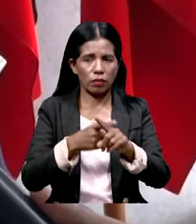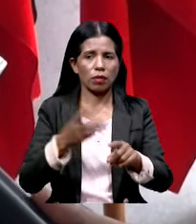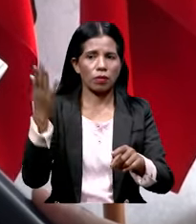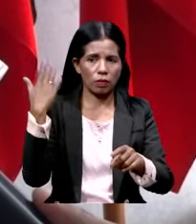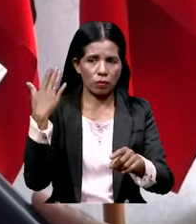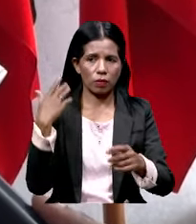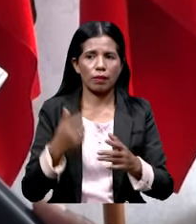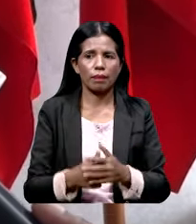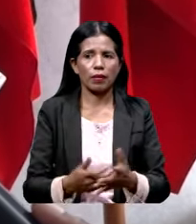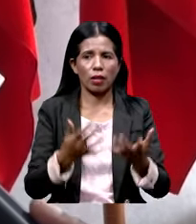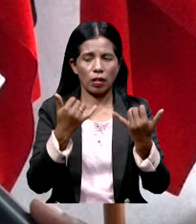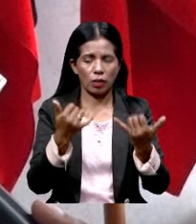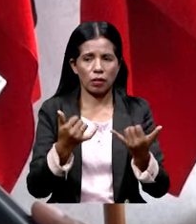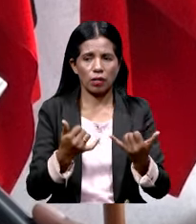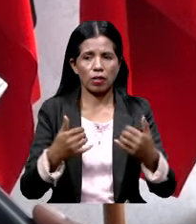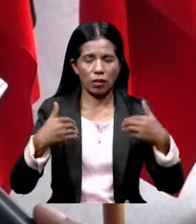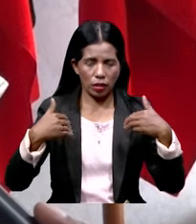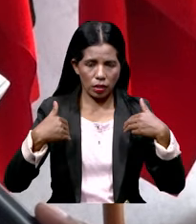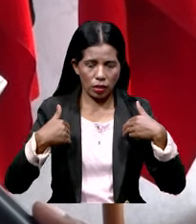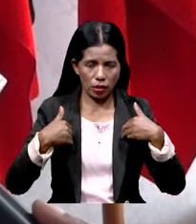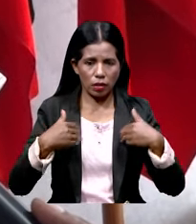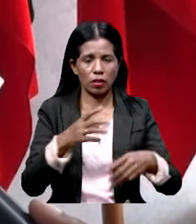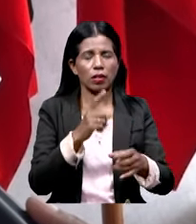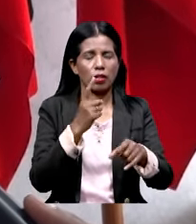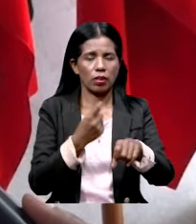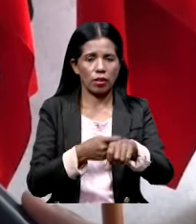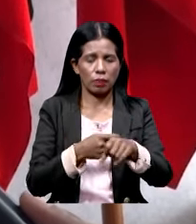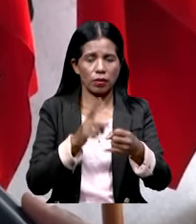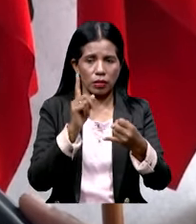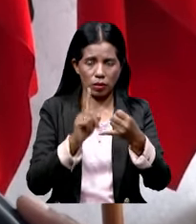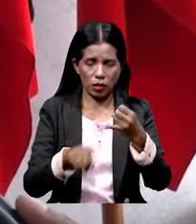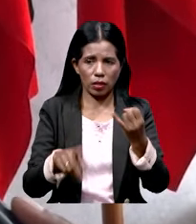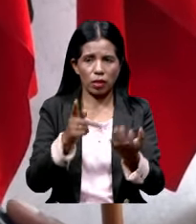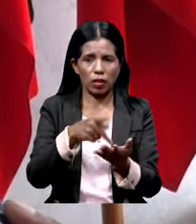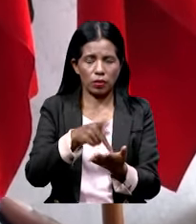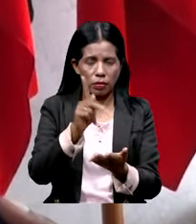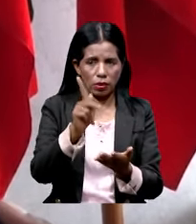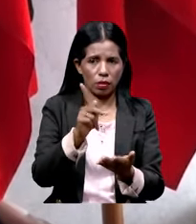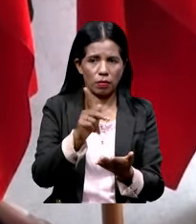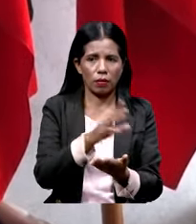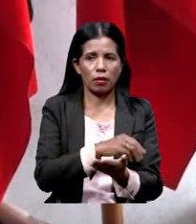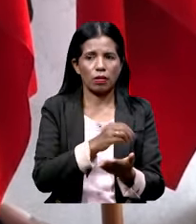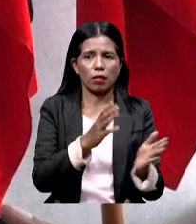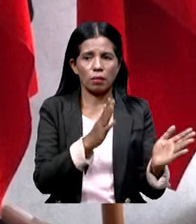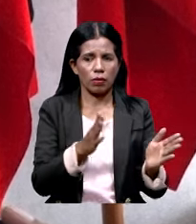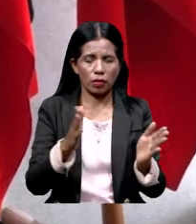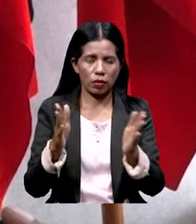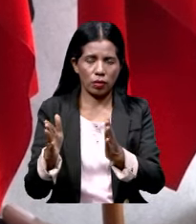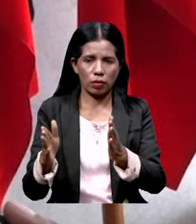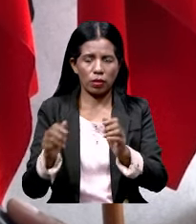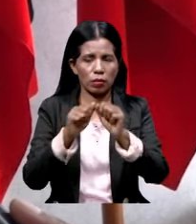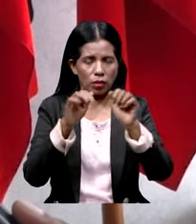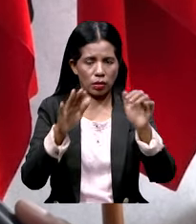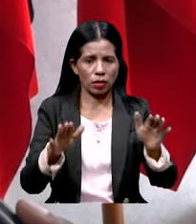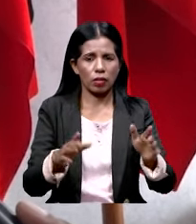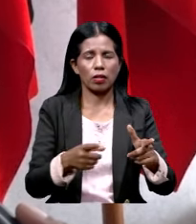e dadau e ha one fase ico satu halo pagamento ka tu halo processo administrativo e